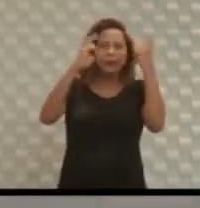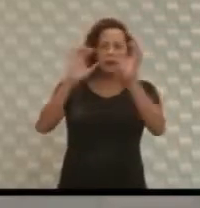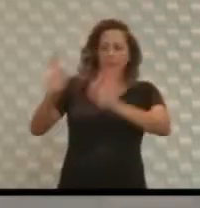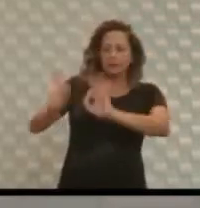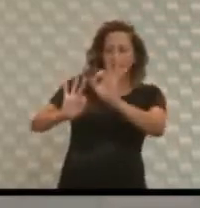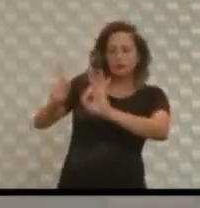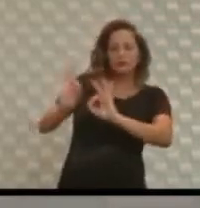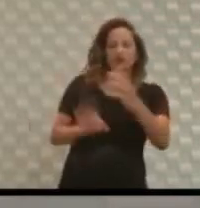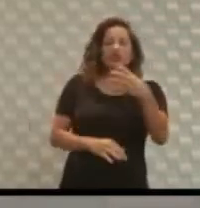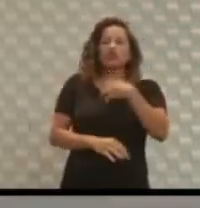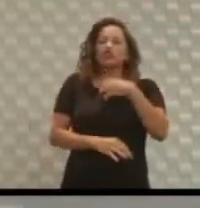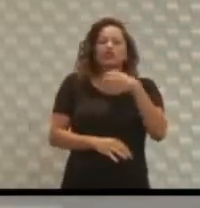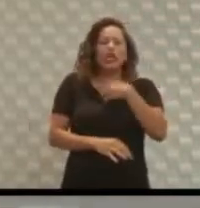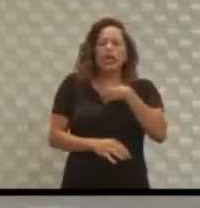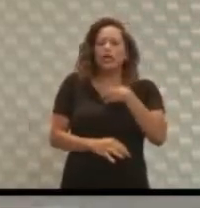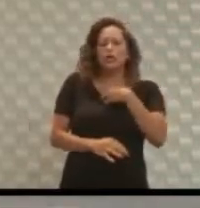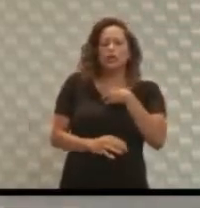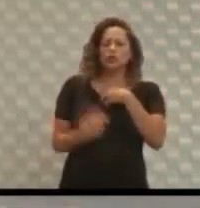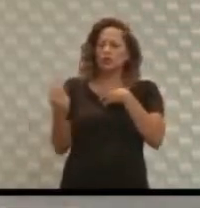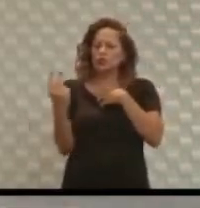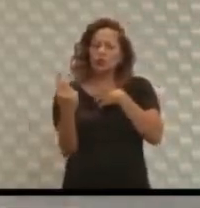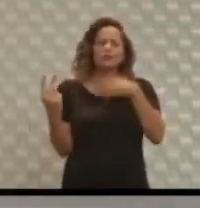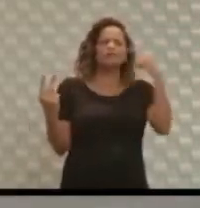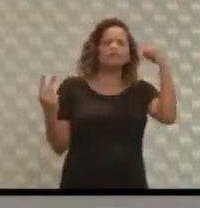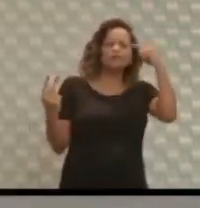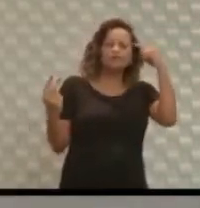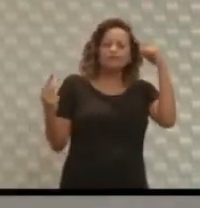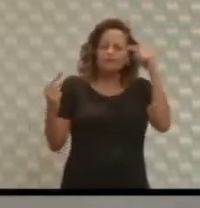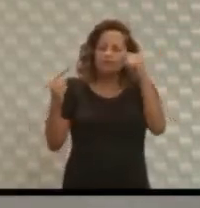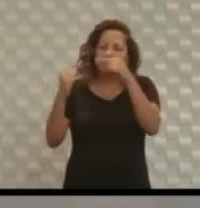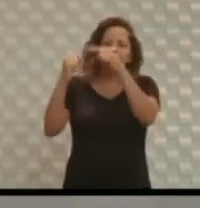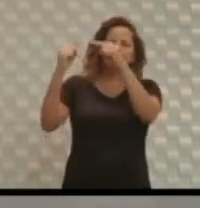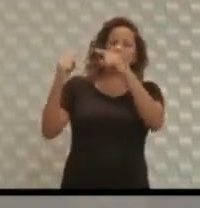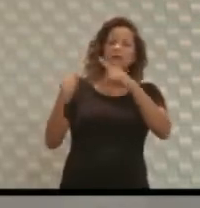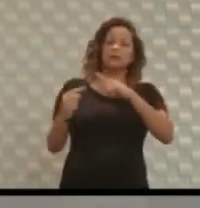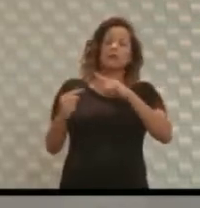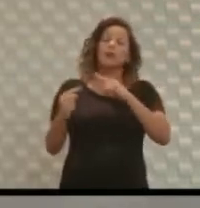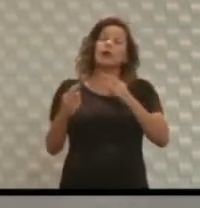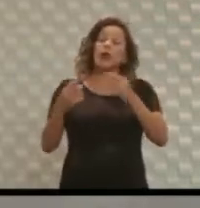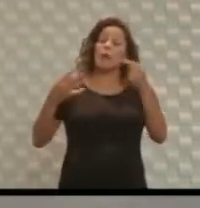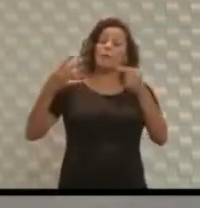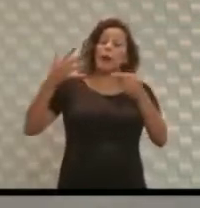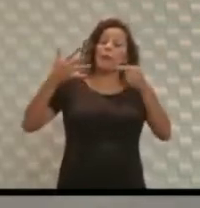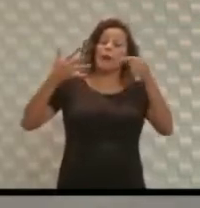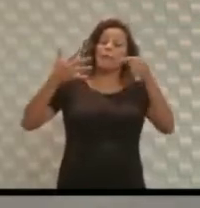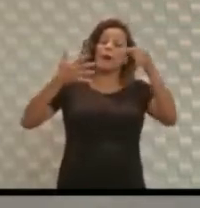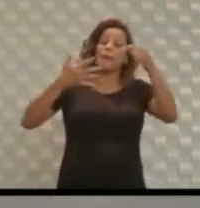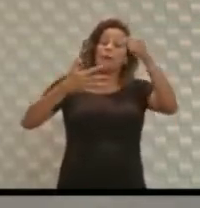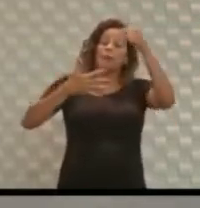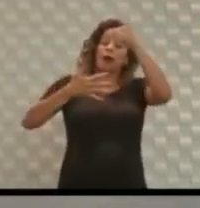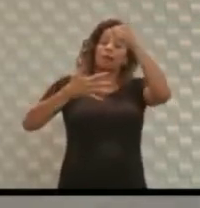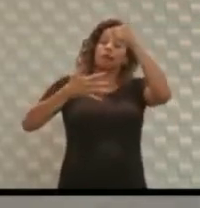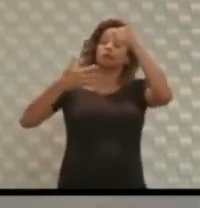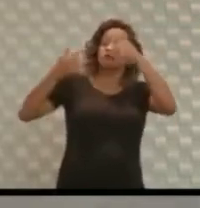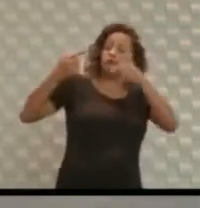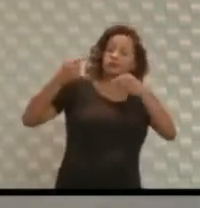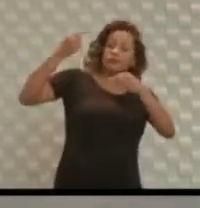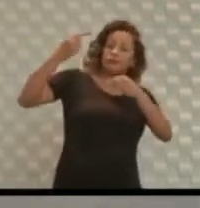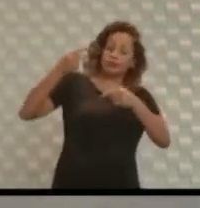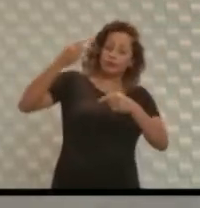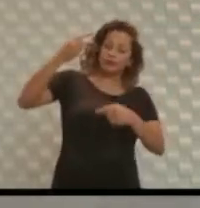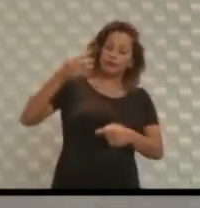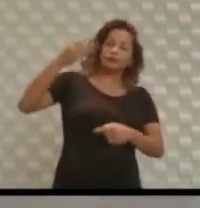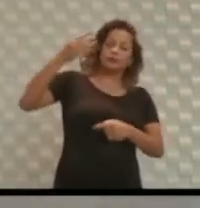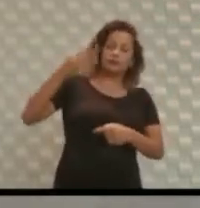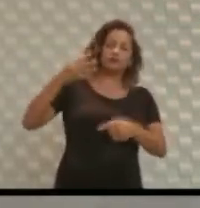a maneira de pensar, e estabelece prioridades em comum, e bem